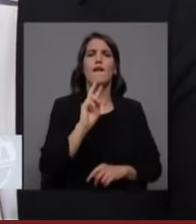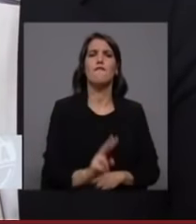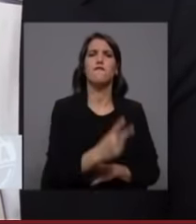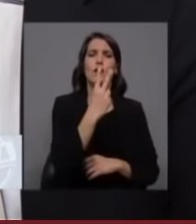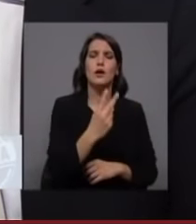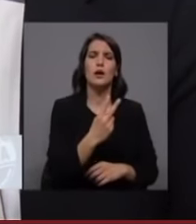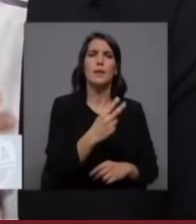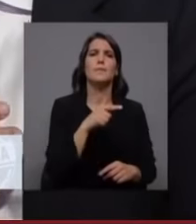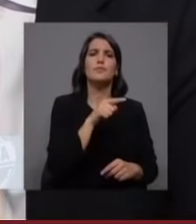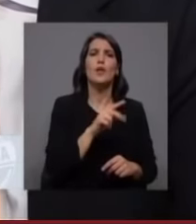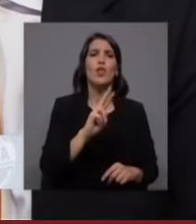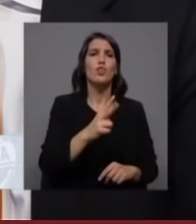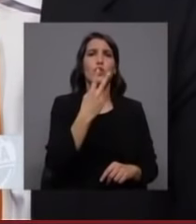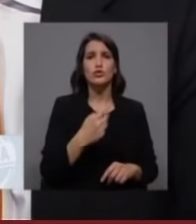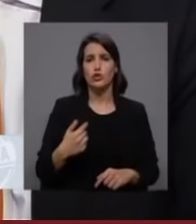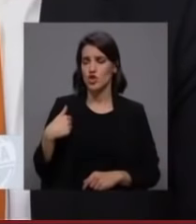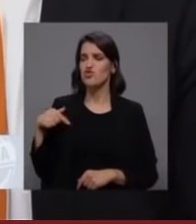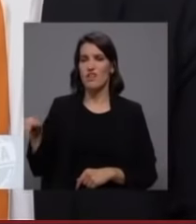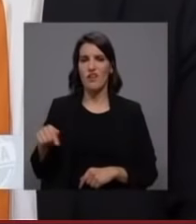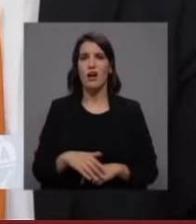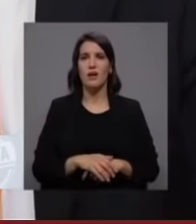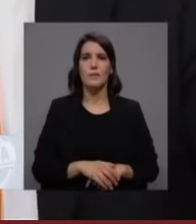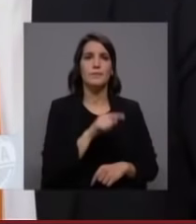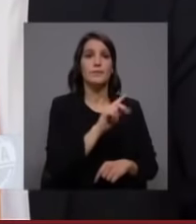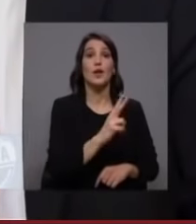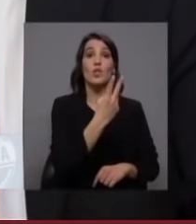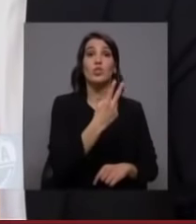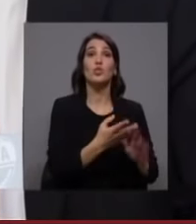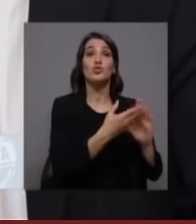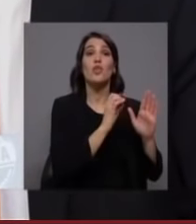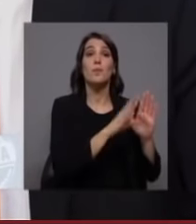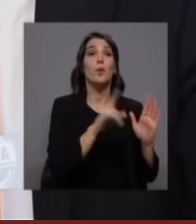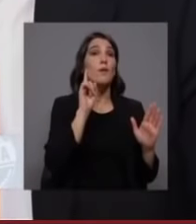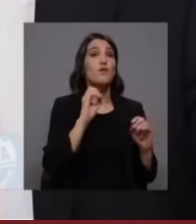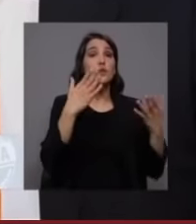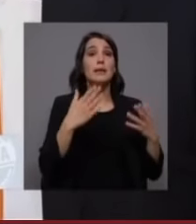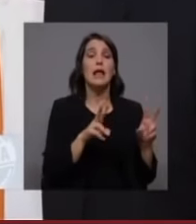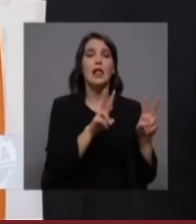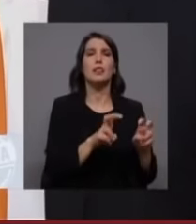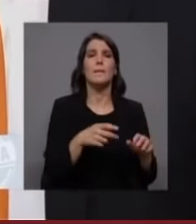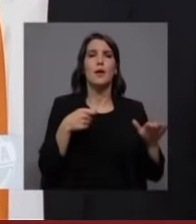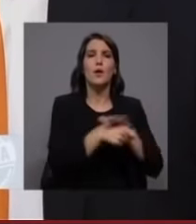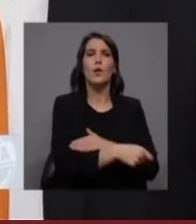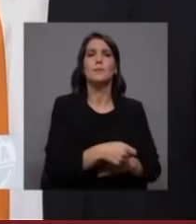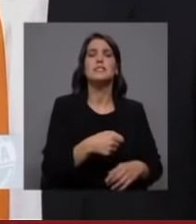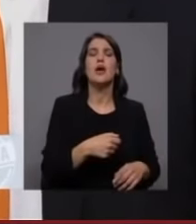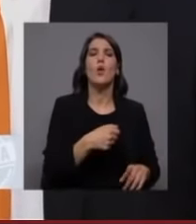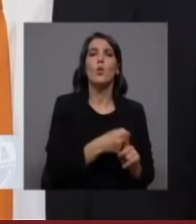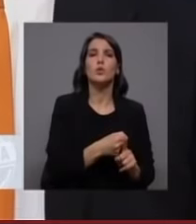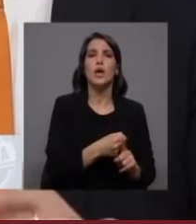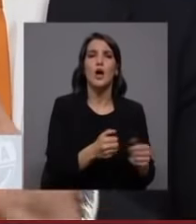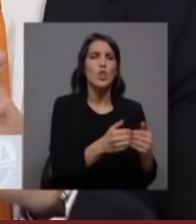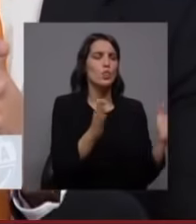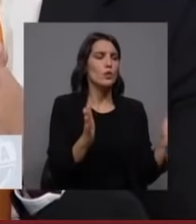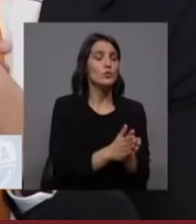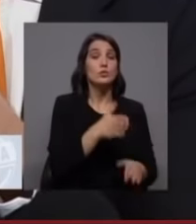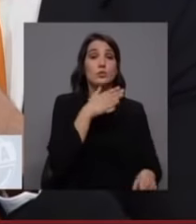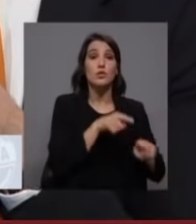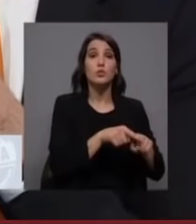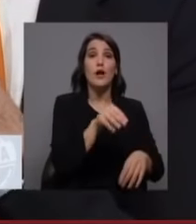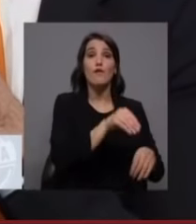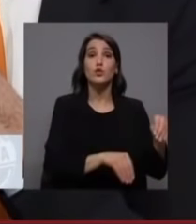não sabes dois foram registados os dois tipos fundamentais de combate à corrupção foram por baixo por todos os estados está